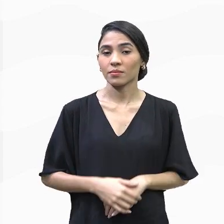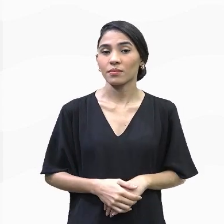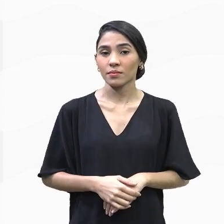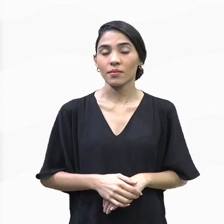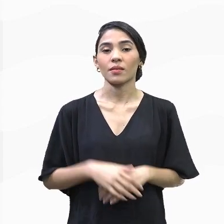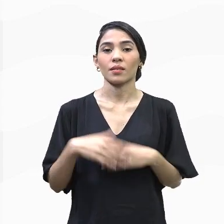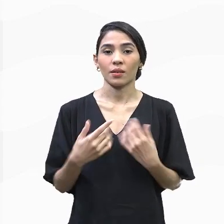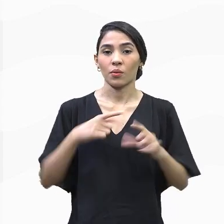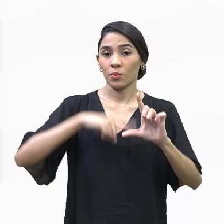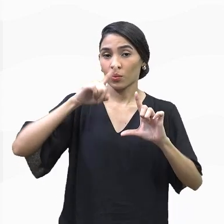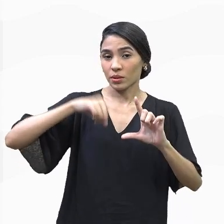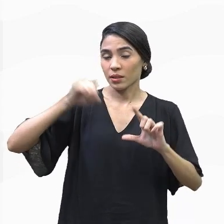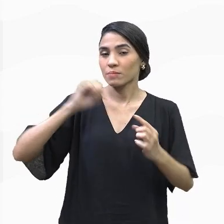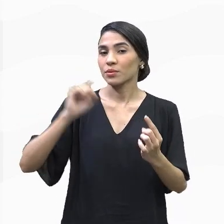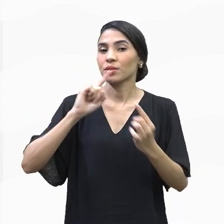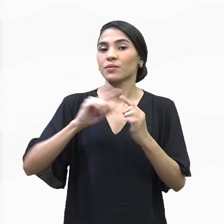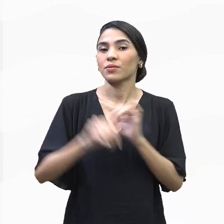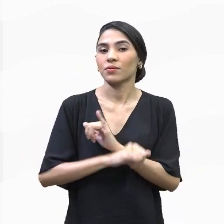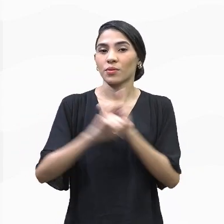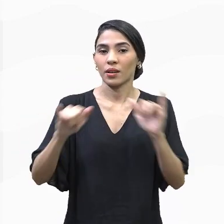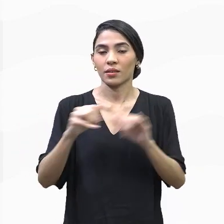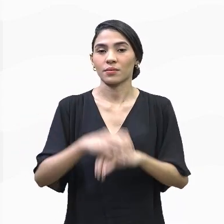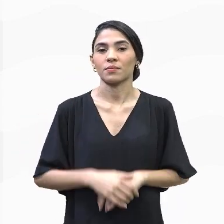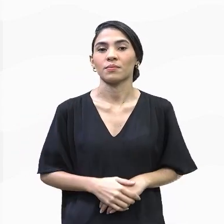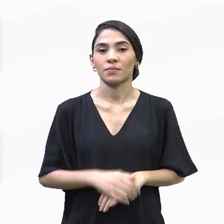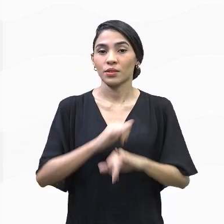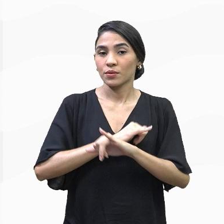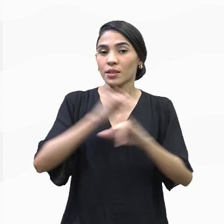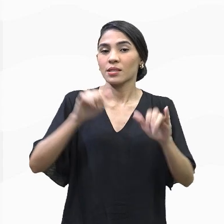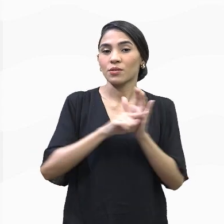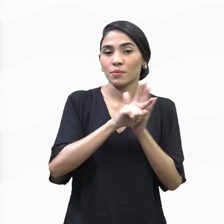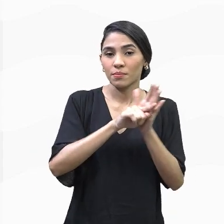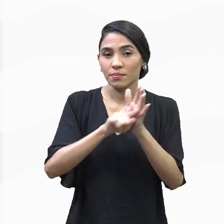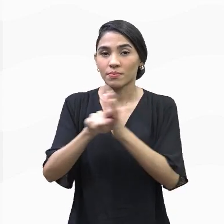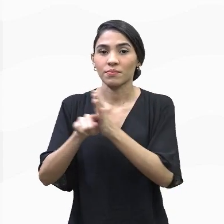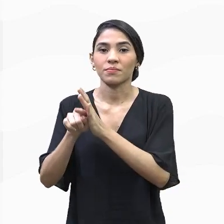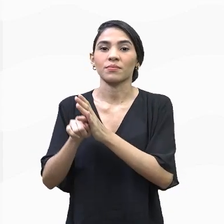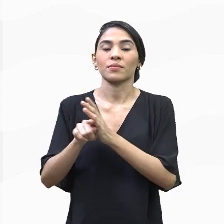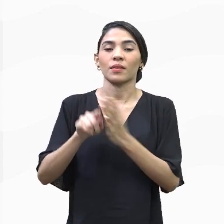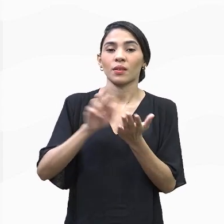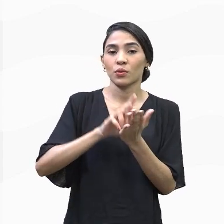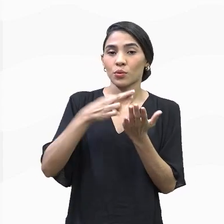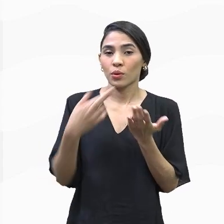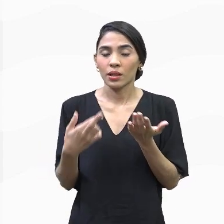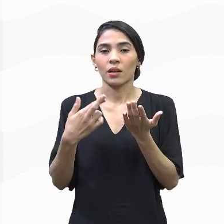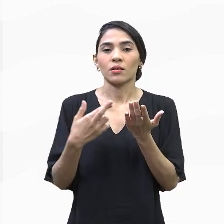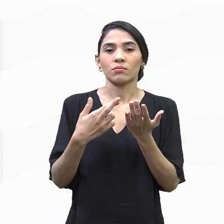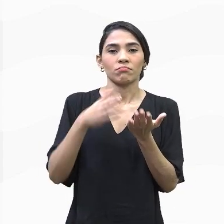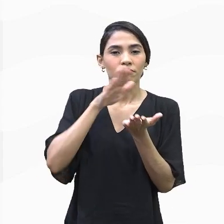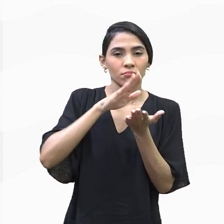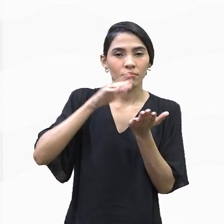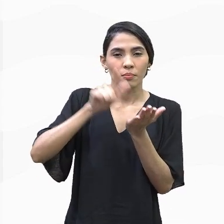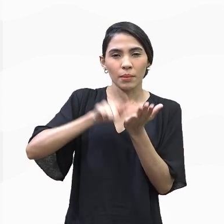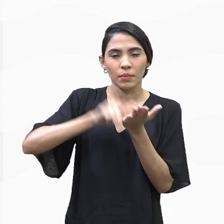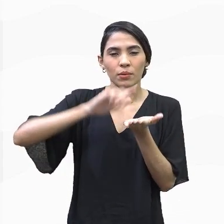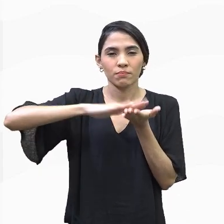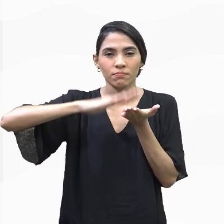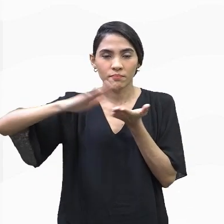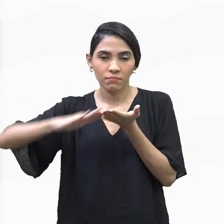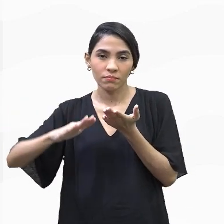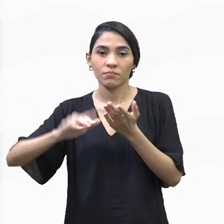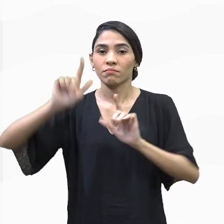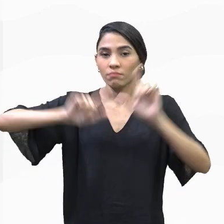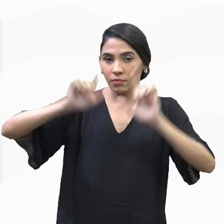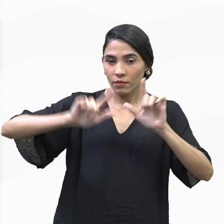Os gráficos servem para divulgar, né? Divulgação de pesquisas em jornais, revistas, panfletos, livros, televisão,